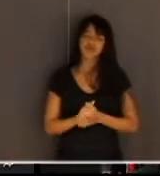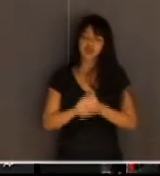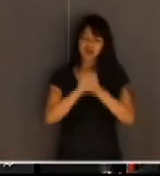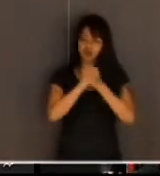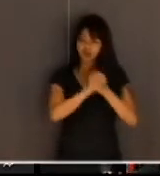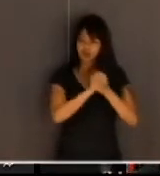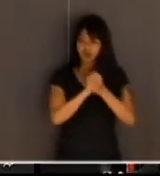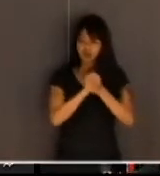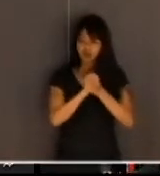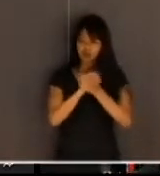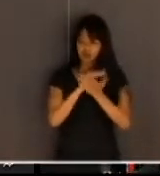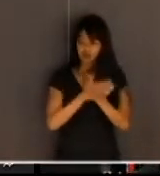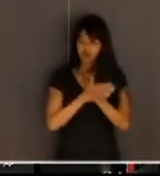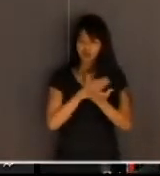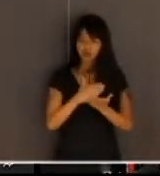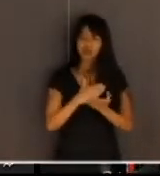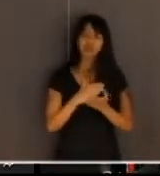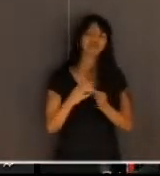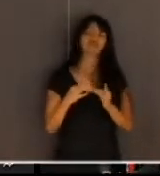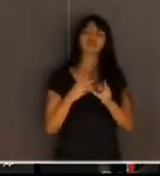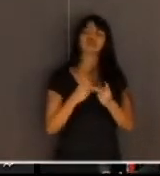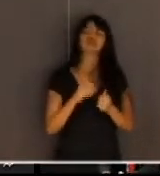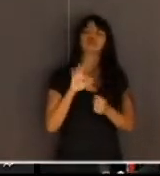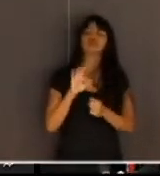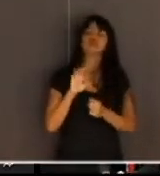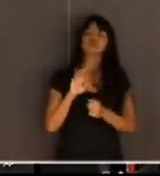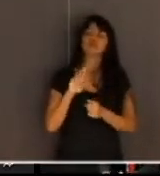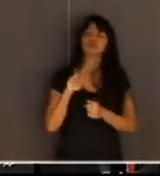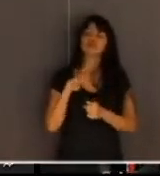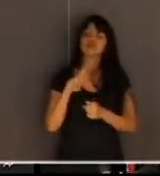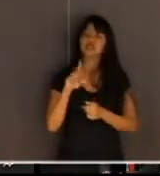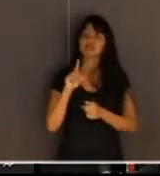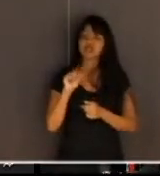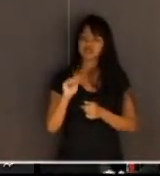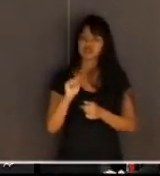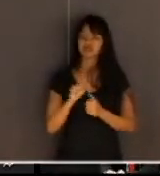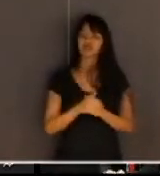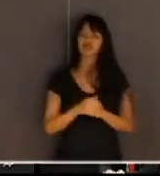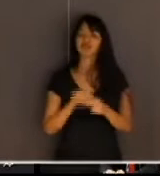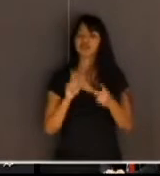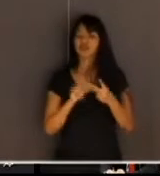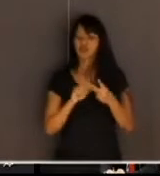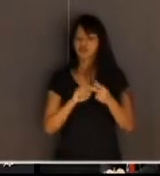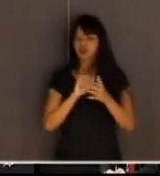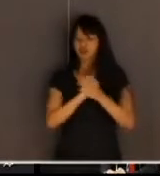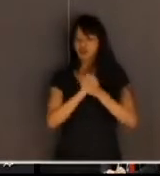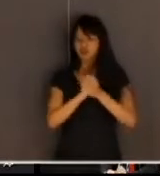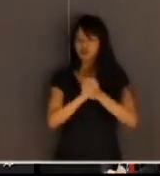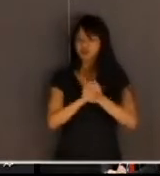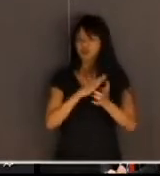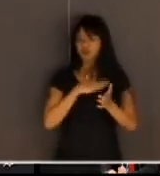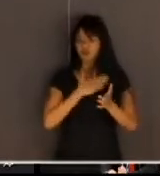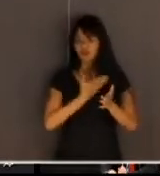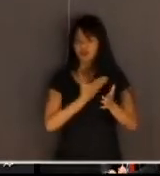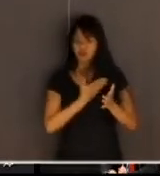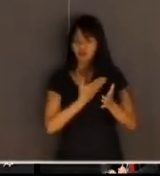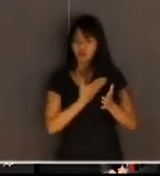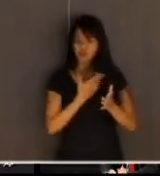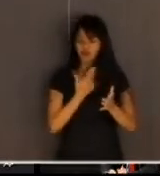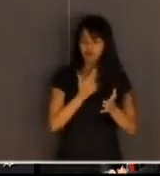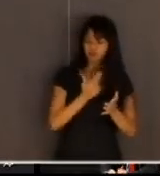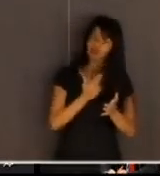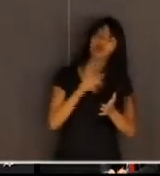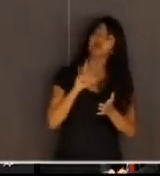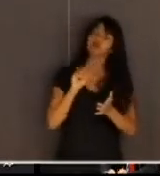cumprimento inicialmente a conselheira doutora Fernanda Marinella, cumprimento o meu caro amigo e irmão